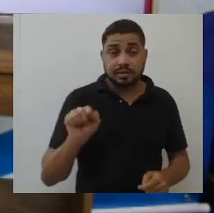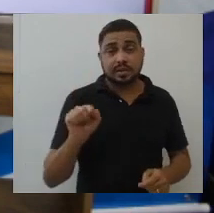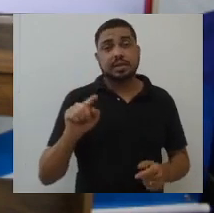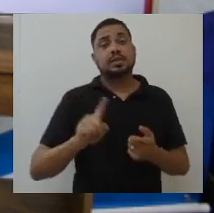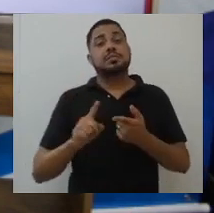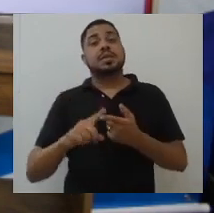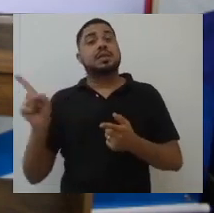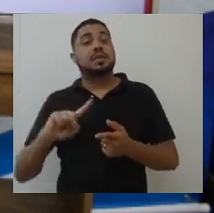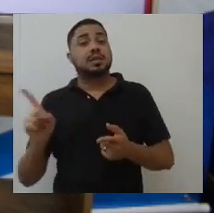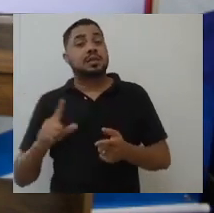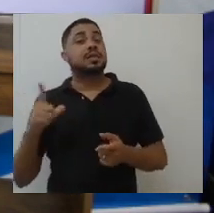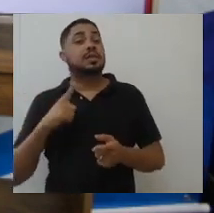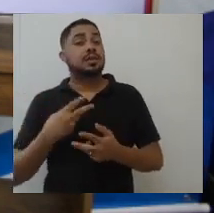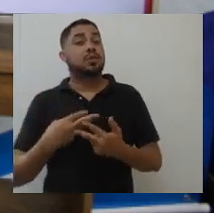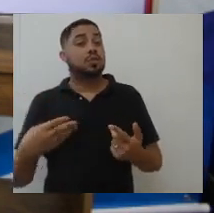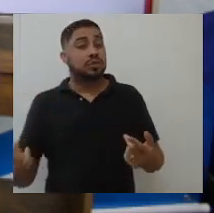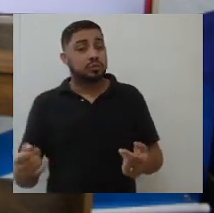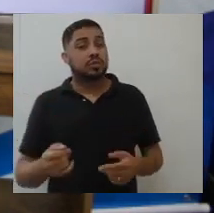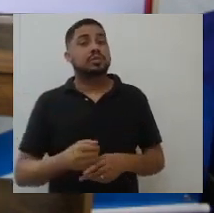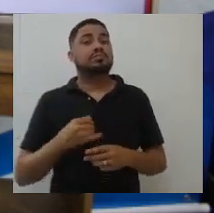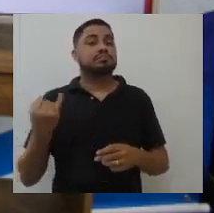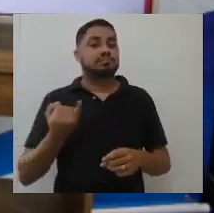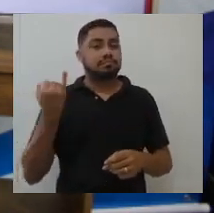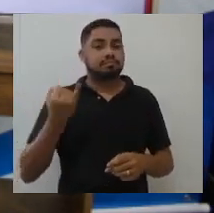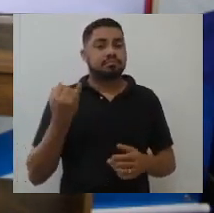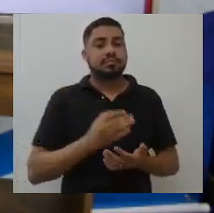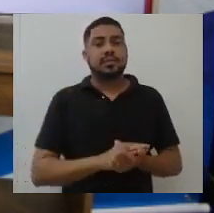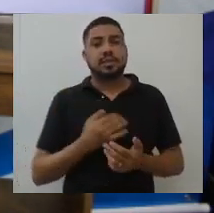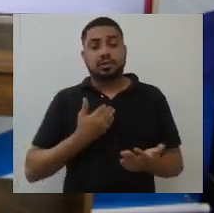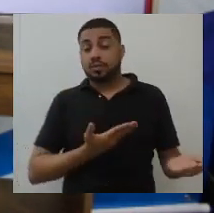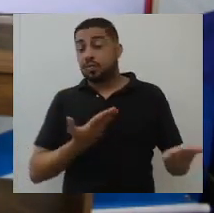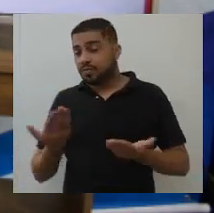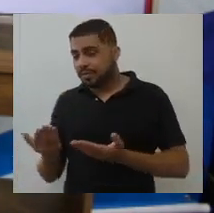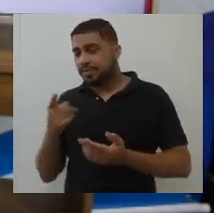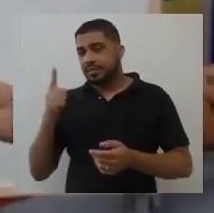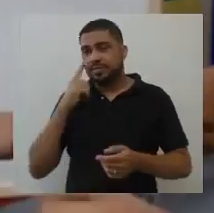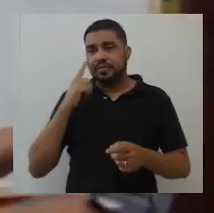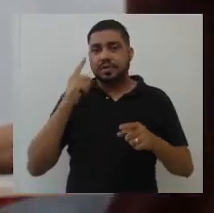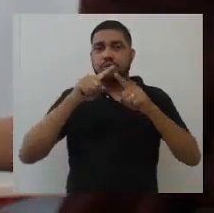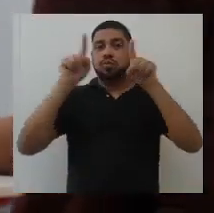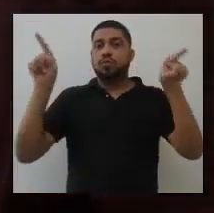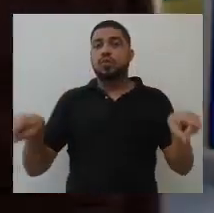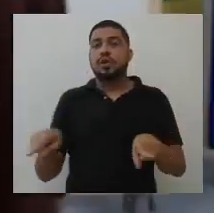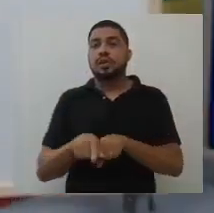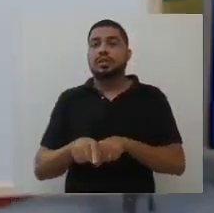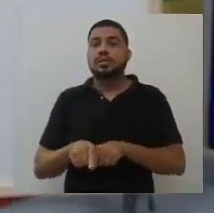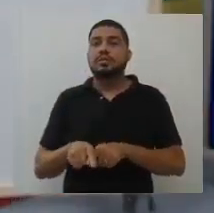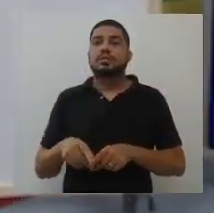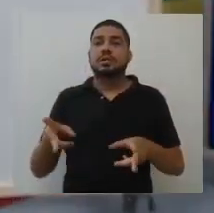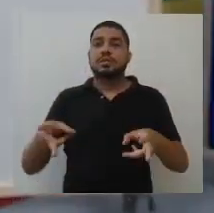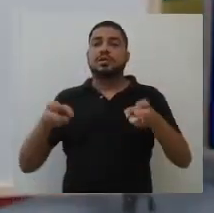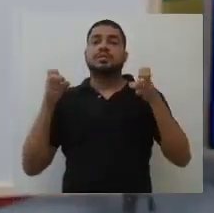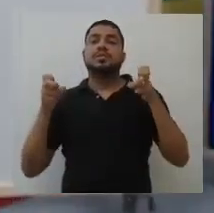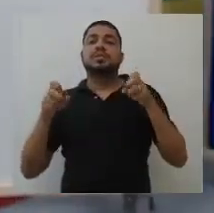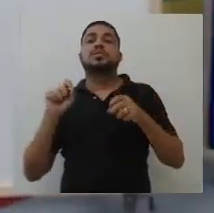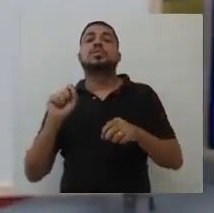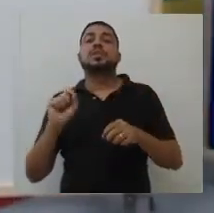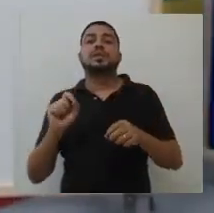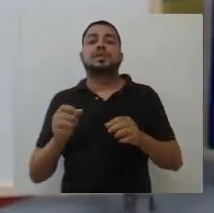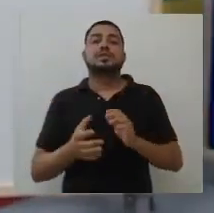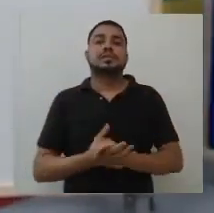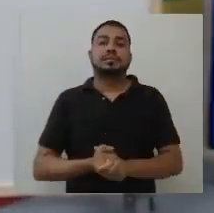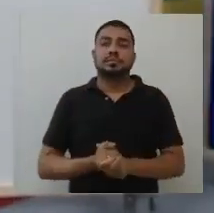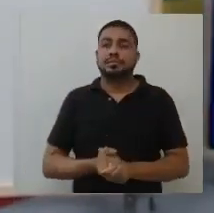se ligar em uns pontos. E aí eu te convido para vir até o quadro aqui comigo, tá certo? Para a gente observar o que é que seria esse interrogativo